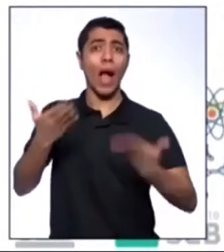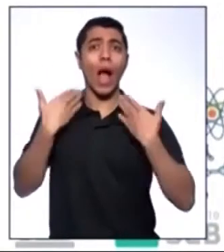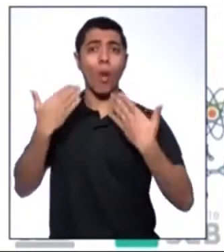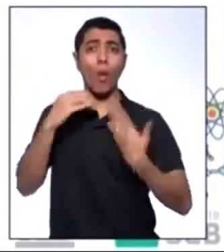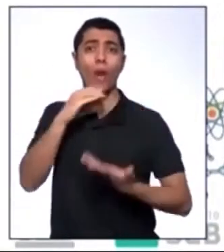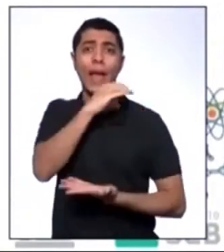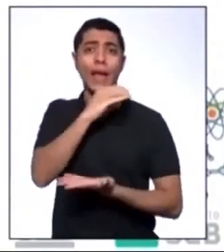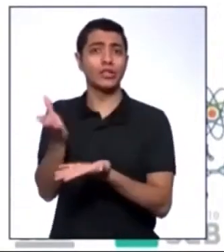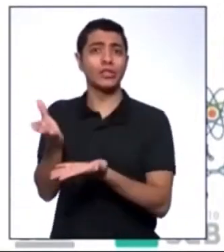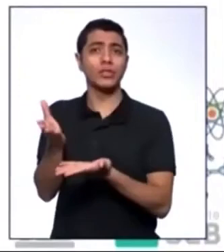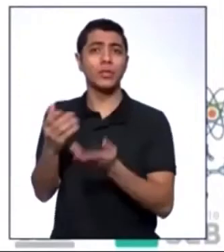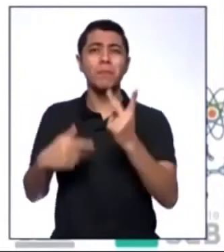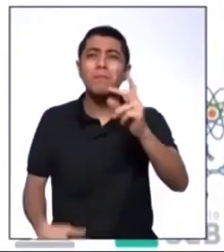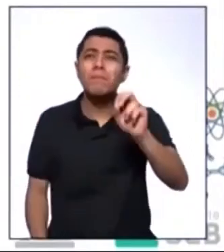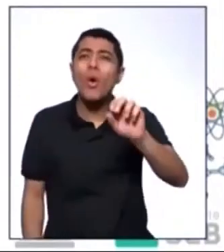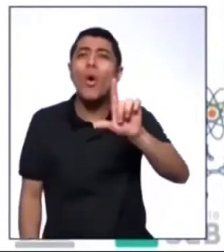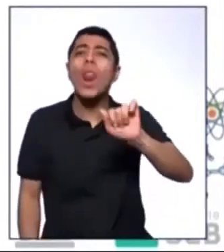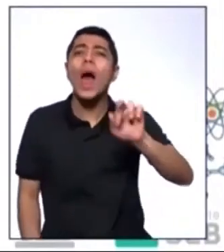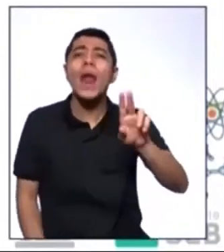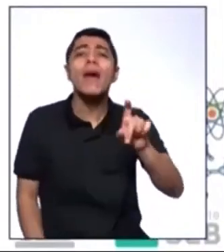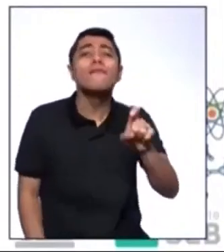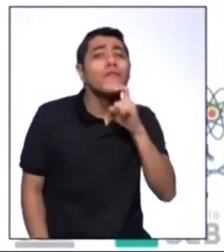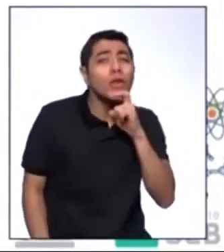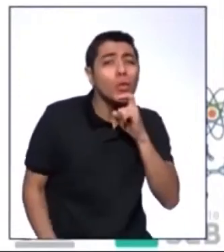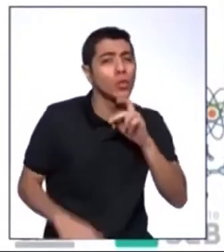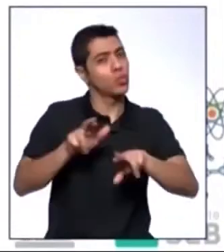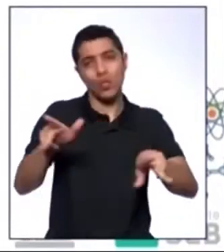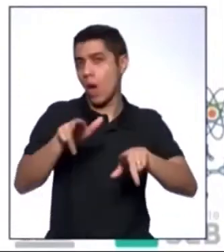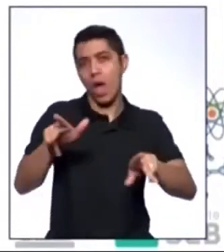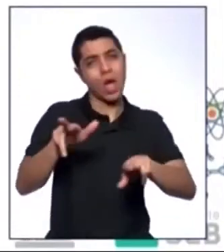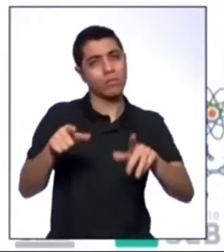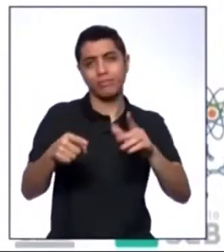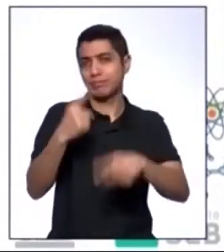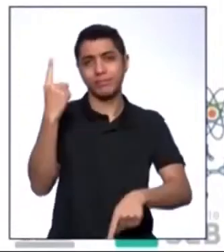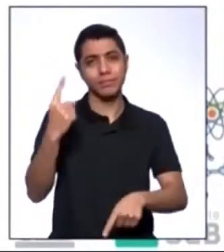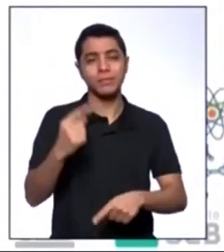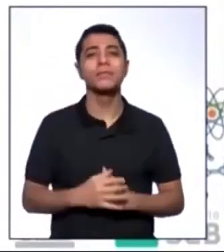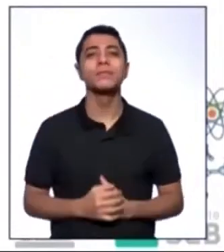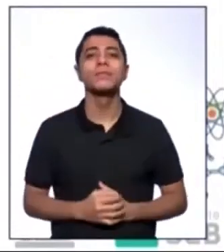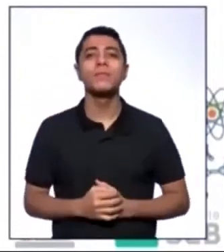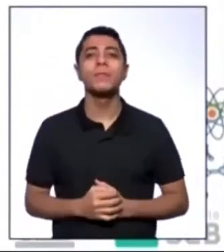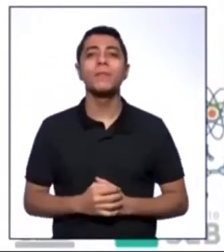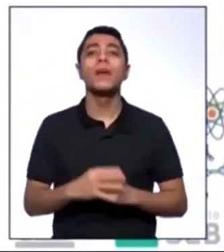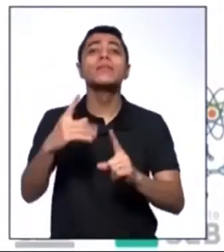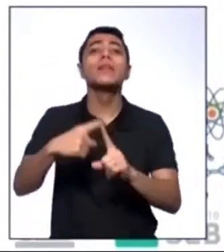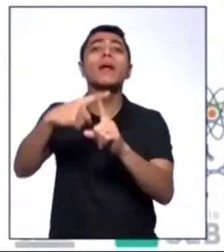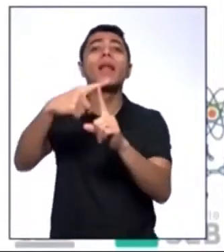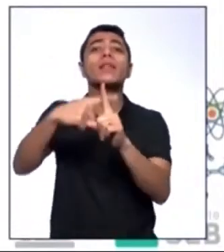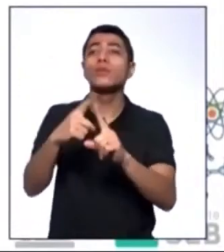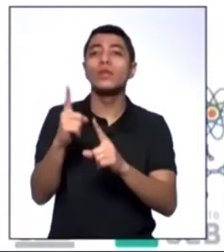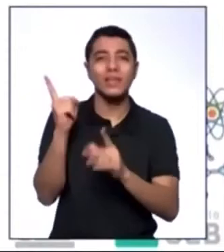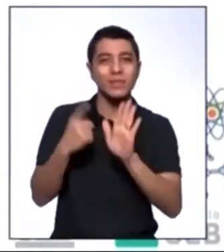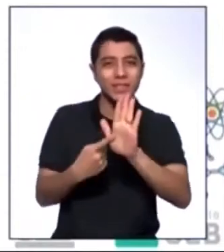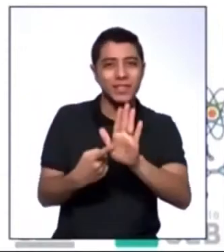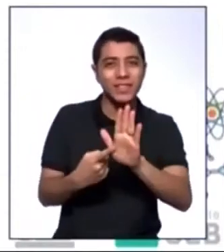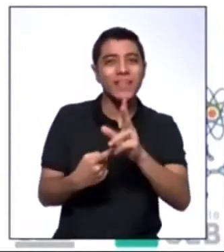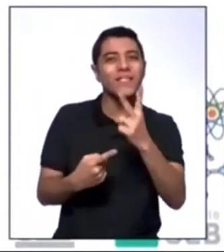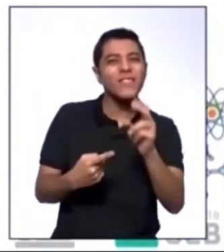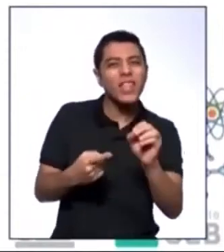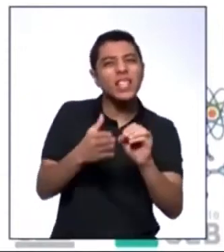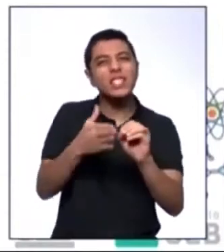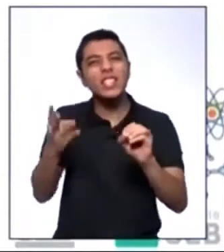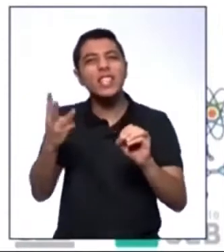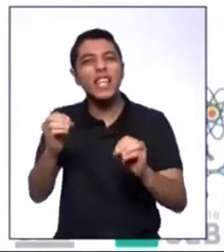isso? Aqui, galera. Temperatura entre 20 e 30 graus, é claro que não é o clima polar. Depois disso,